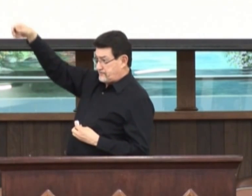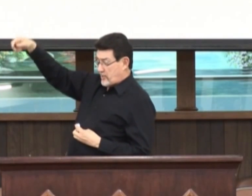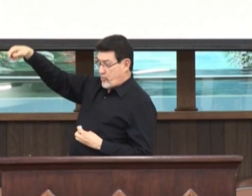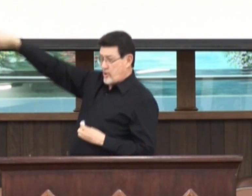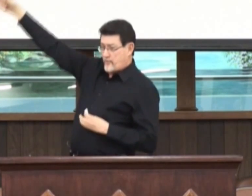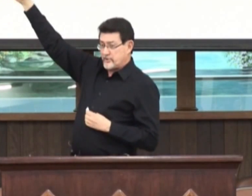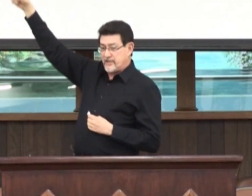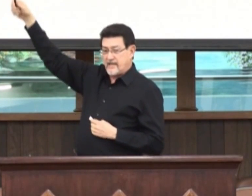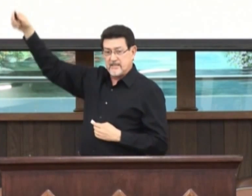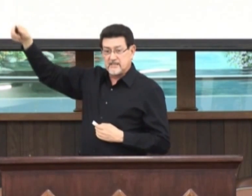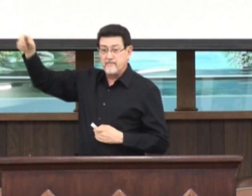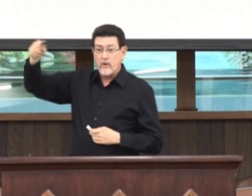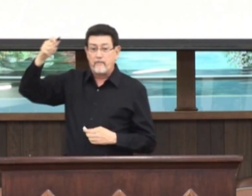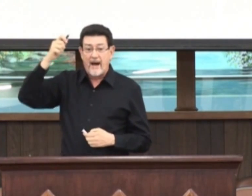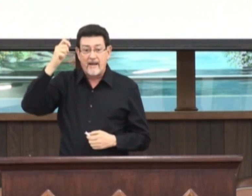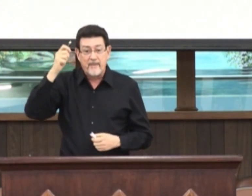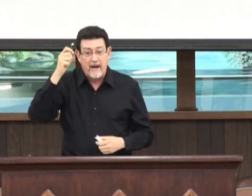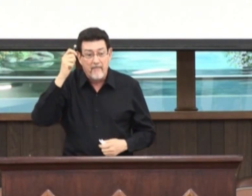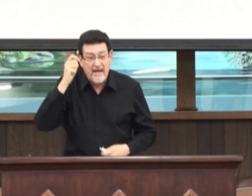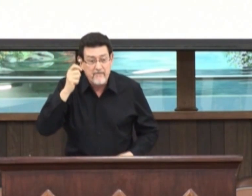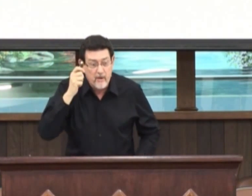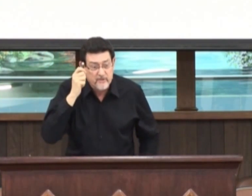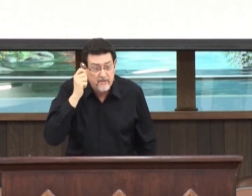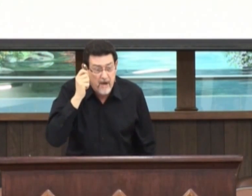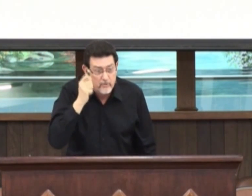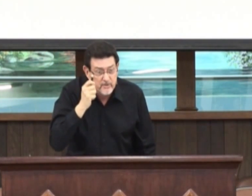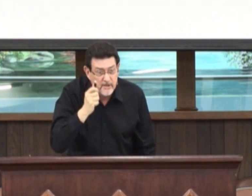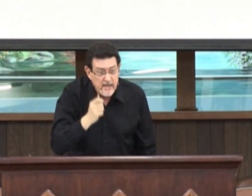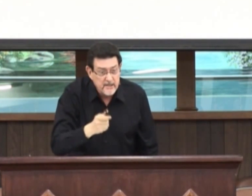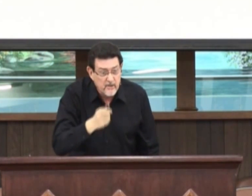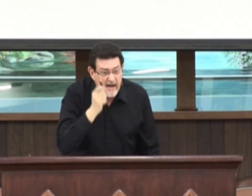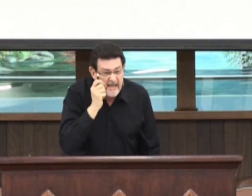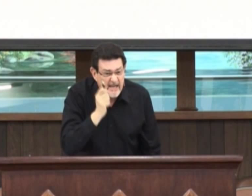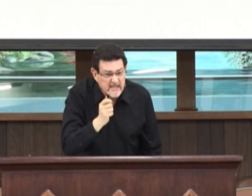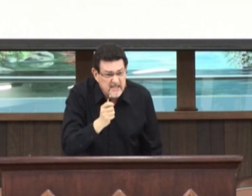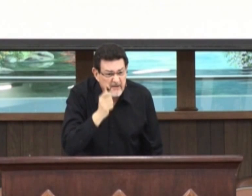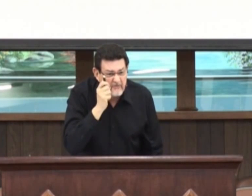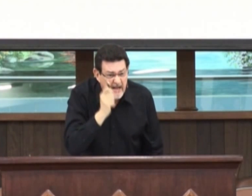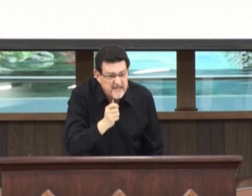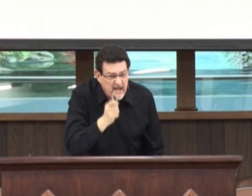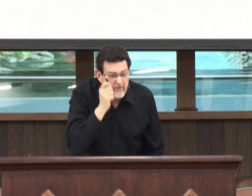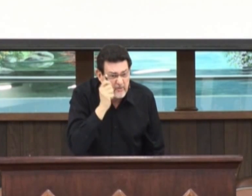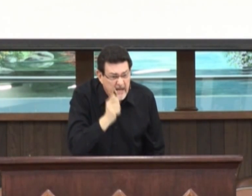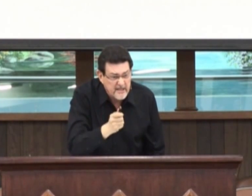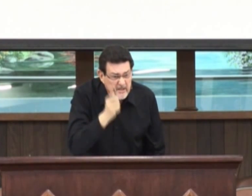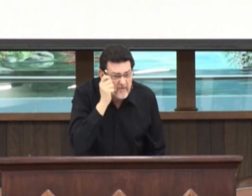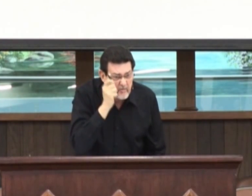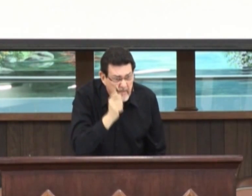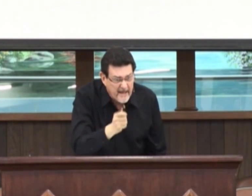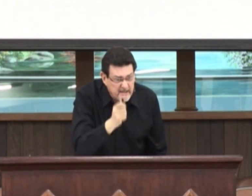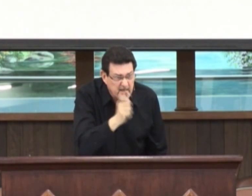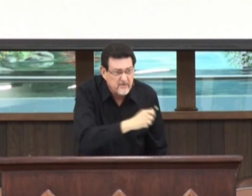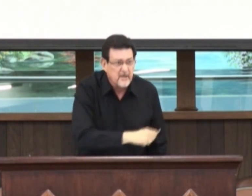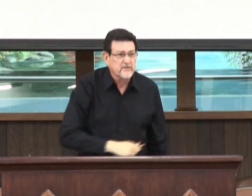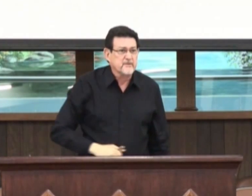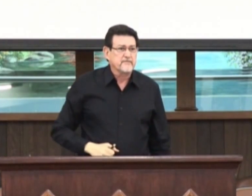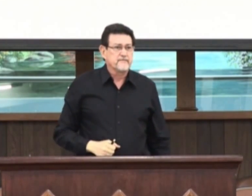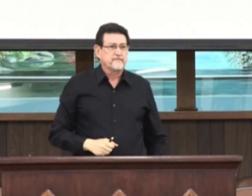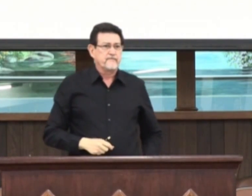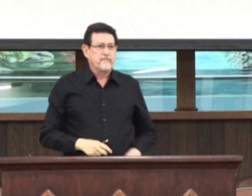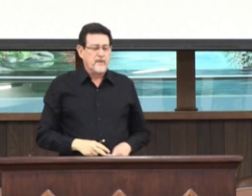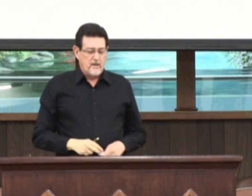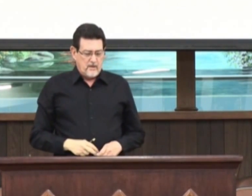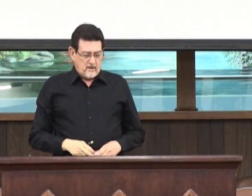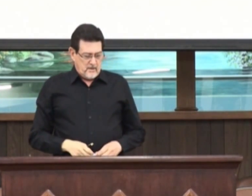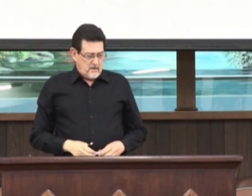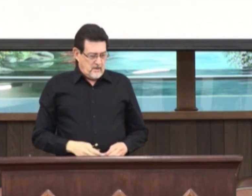e procuram por ti. Ele disse: meu pai, minha mãe e meus irmãos são aqueles que fazem a vontade de meu Pai que está nos céus.